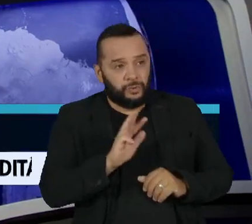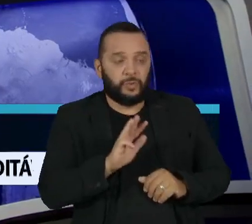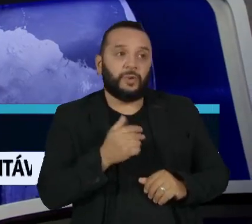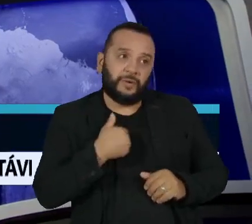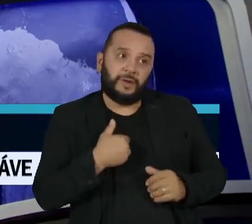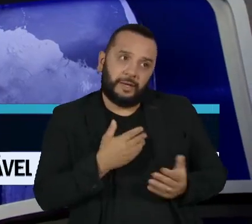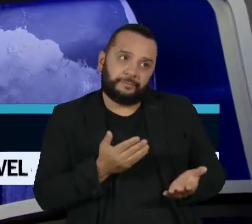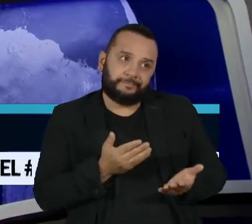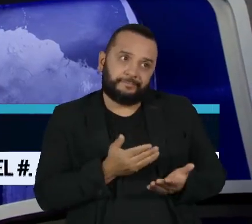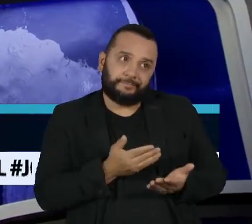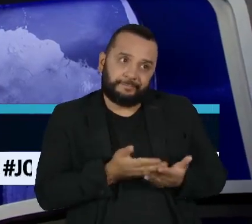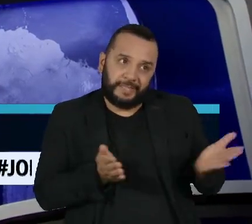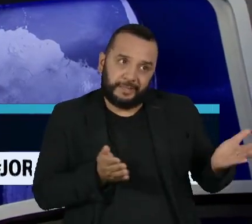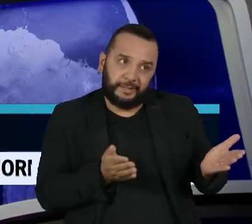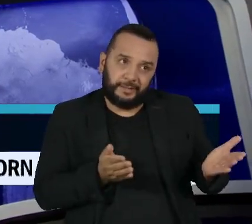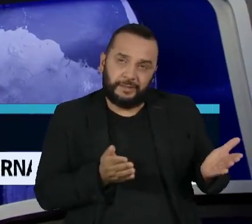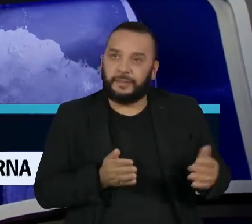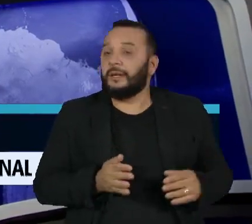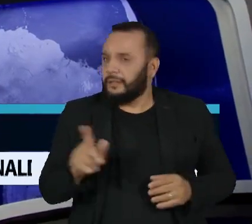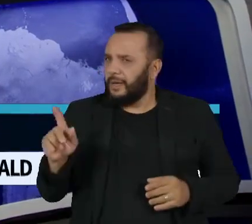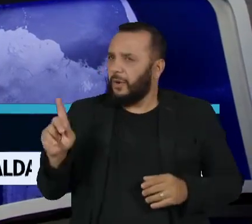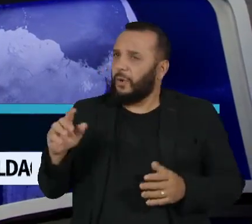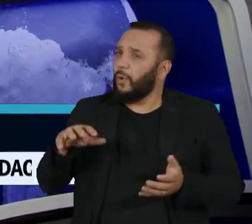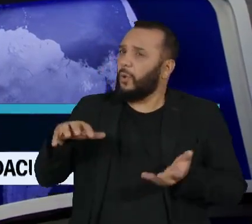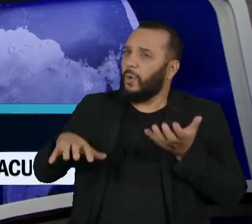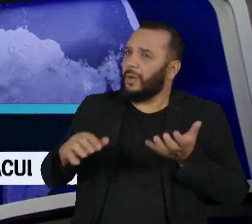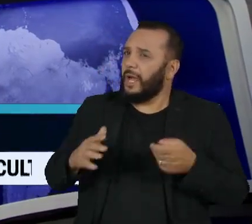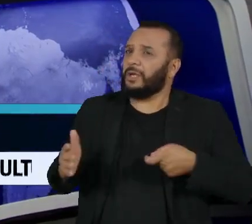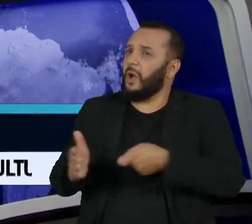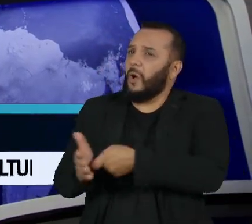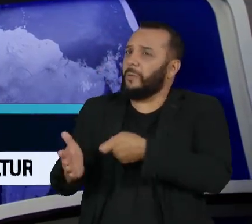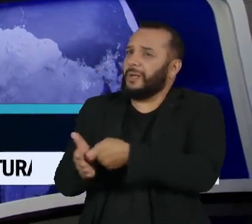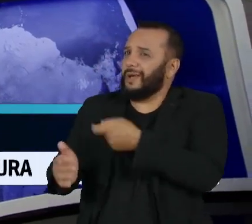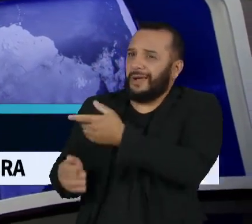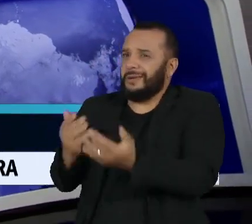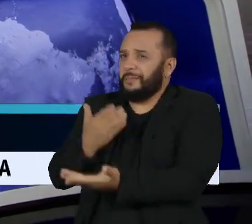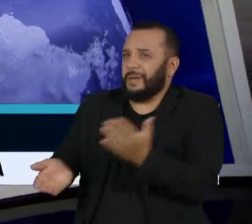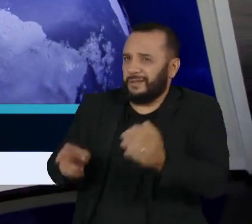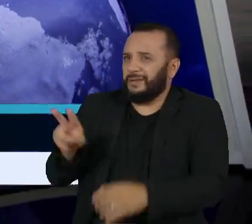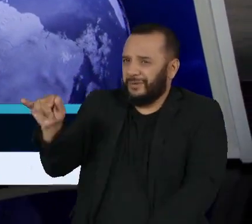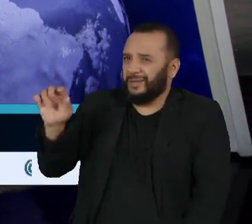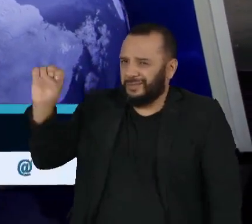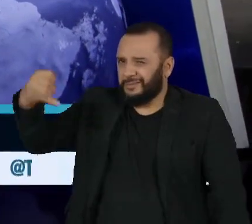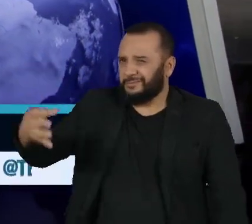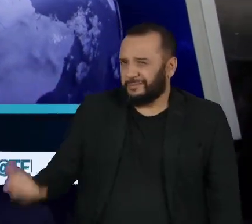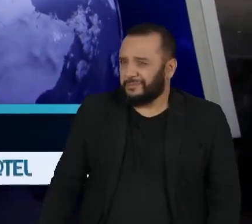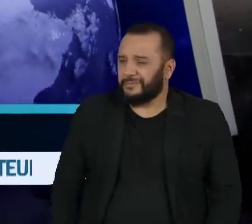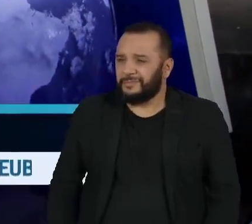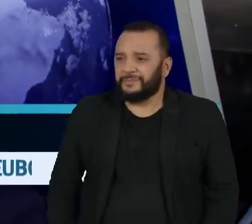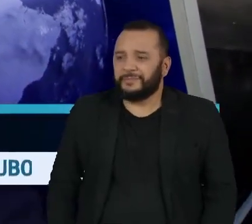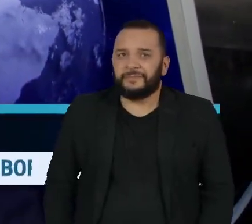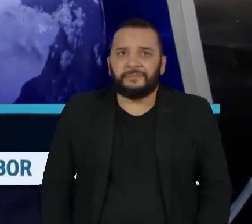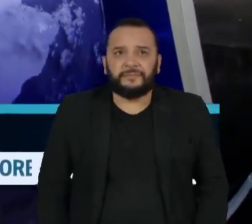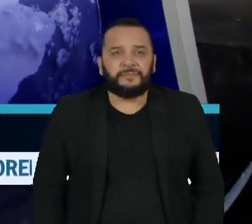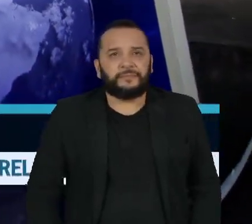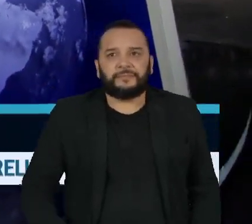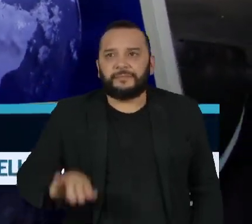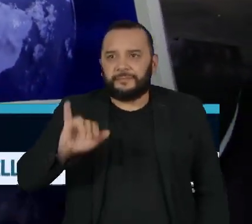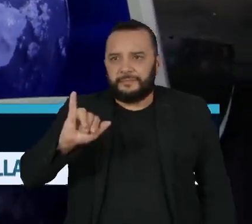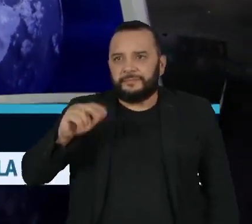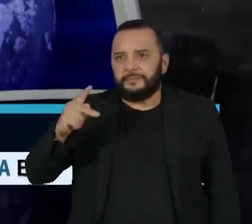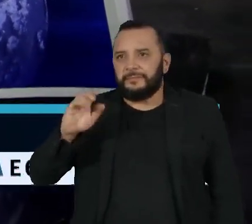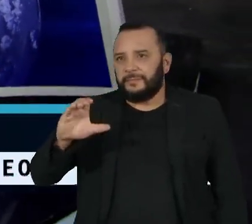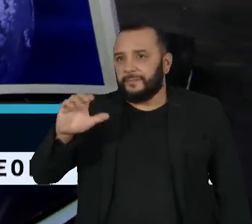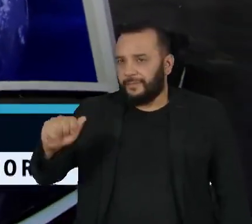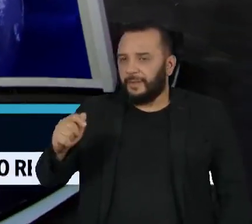Não, Lula não. O Congresso vai fazer com que ele perca mais uma vez. Juliana, sobre a alta do IPCA em agosto que a gente deu